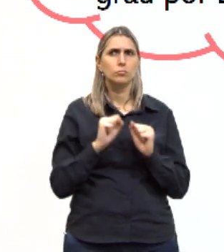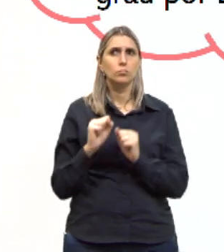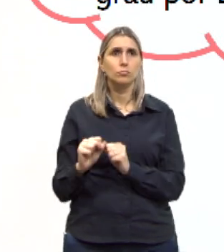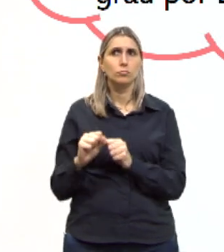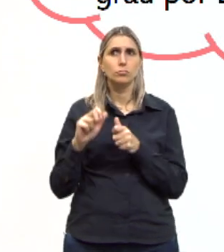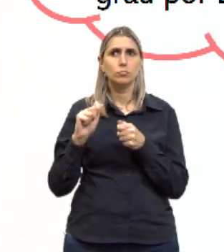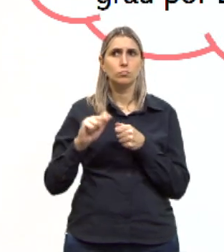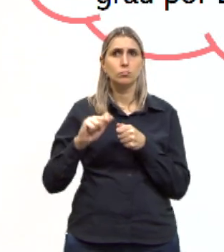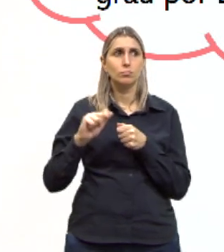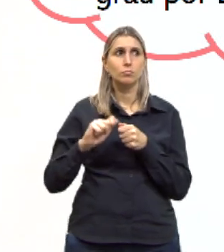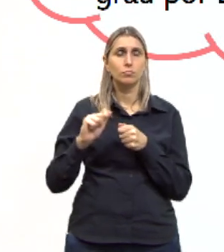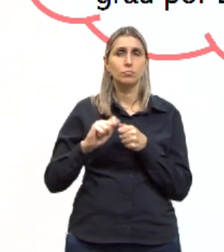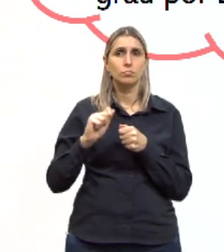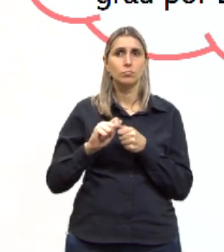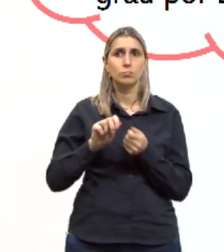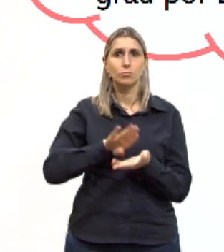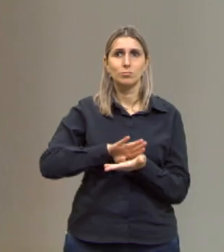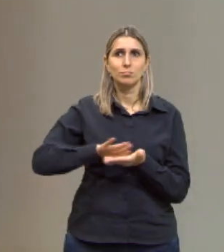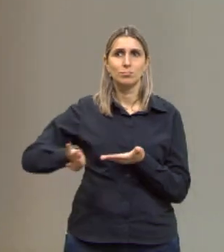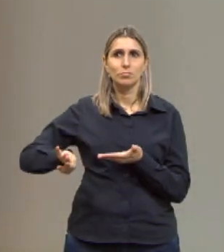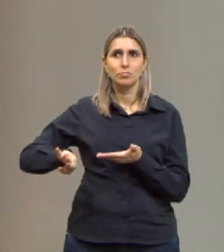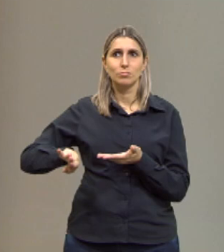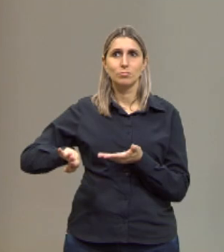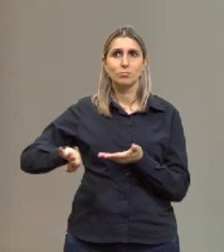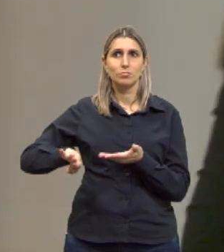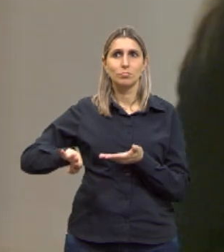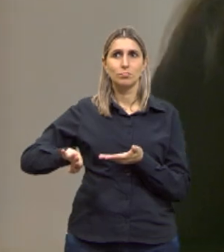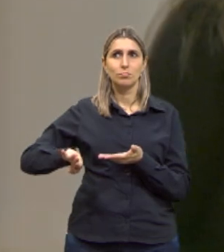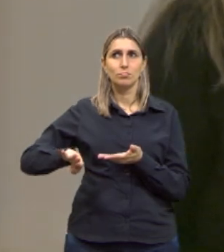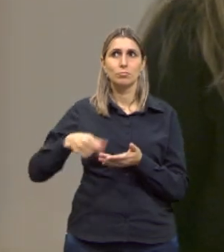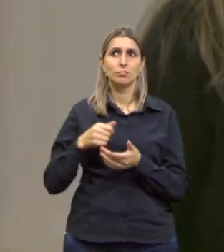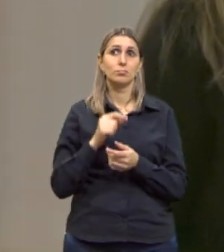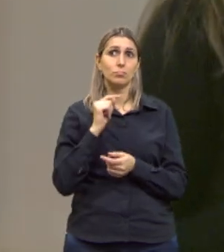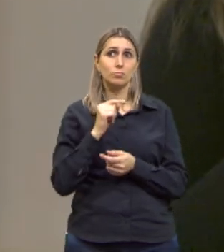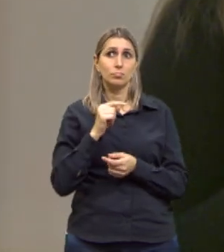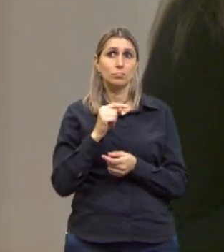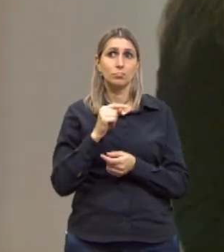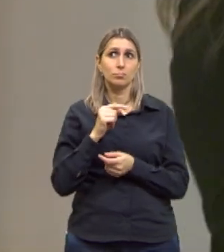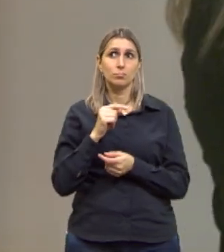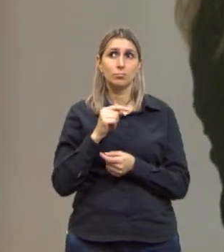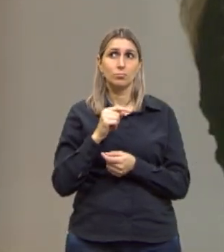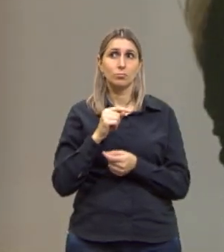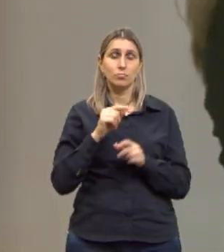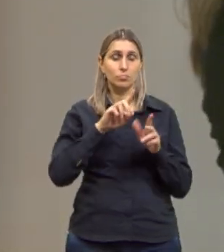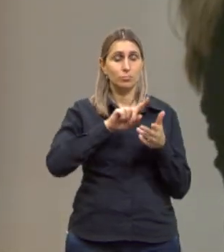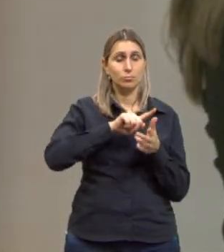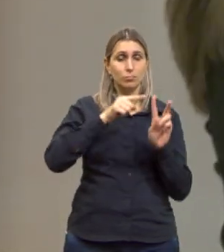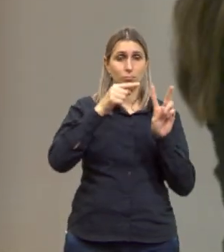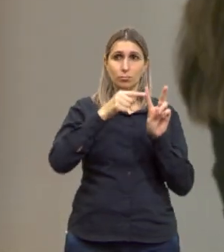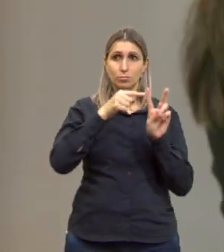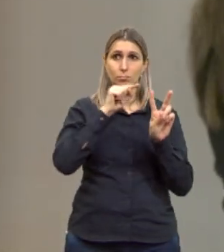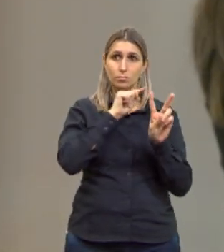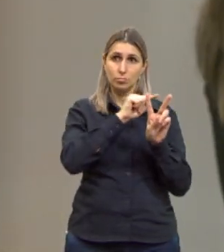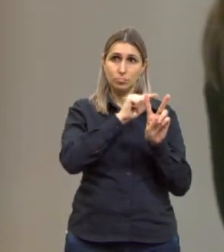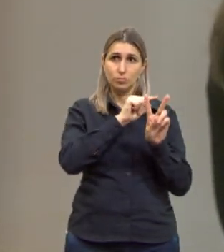fazer? Ó, eliminar, tirar essa raiz daqui, né?